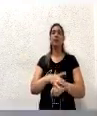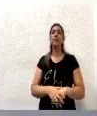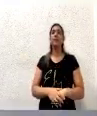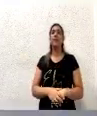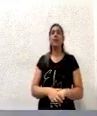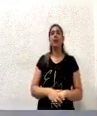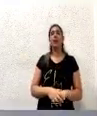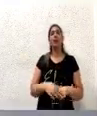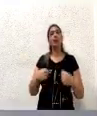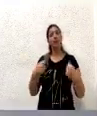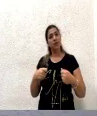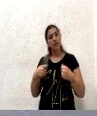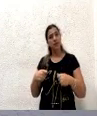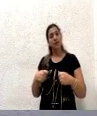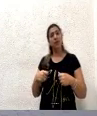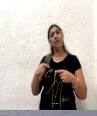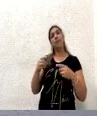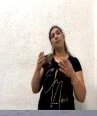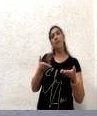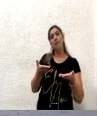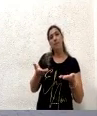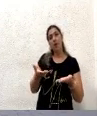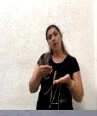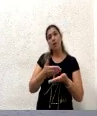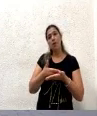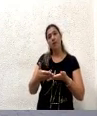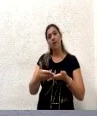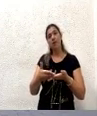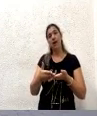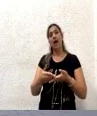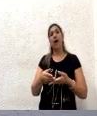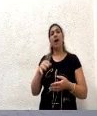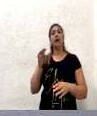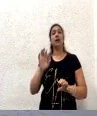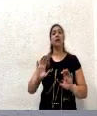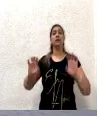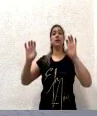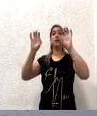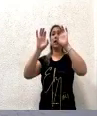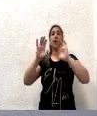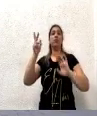que têm essa circulação. No estado de São Paulo,